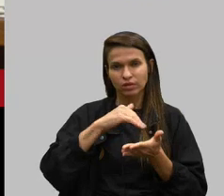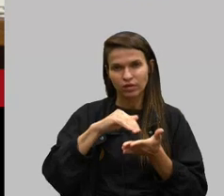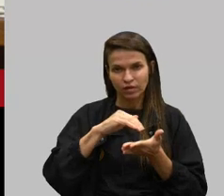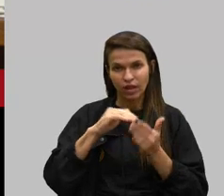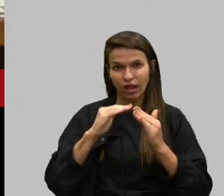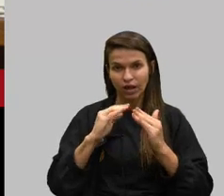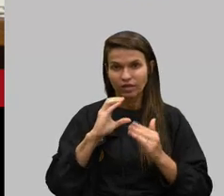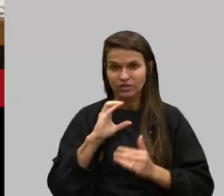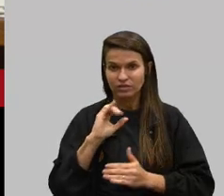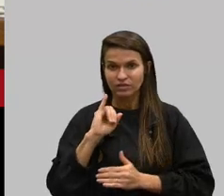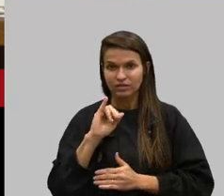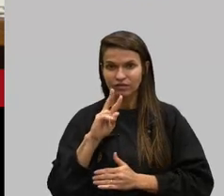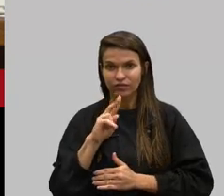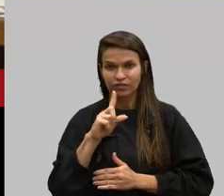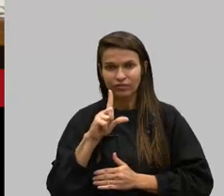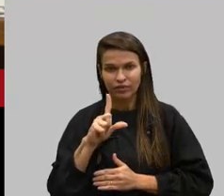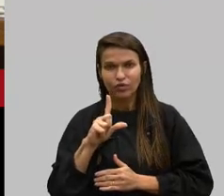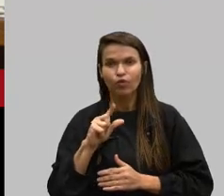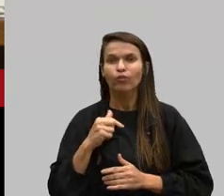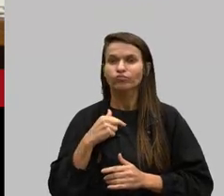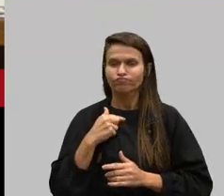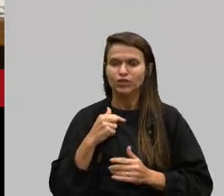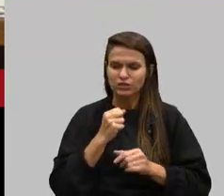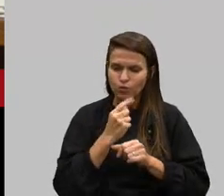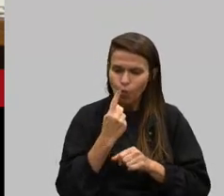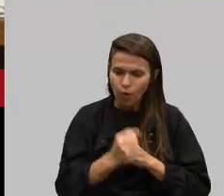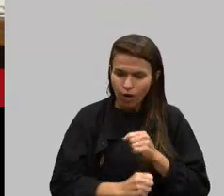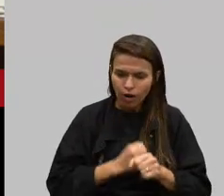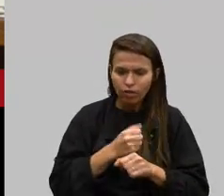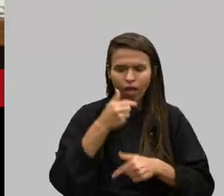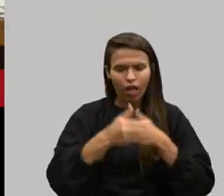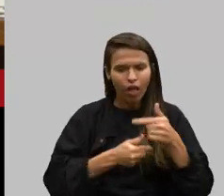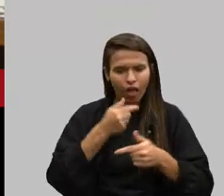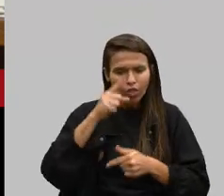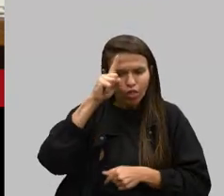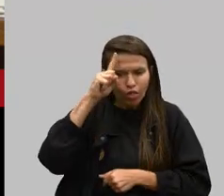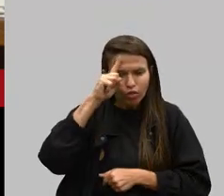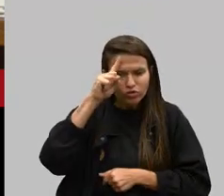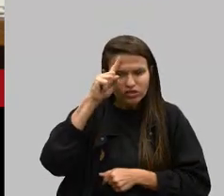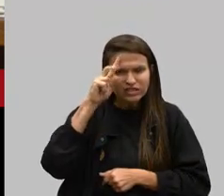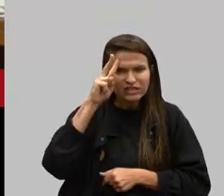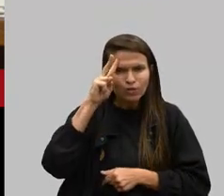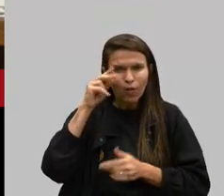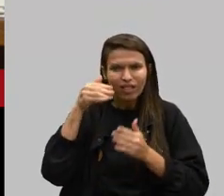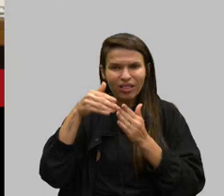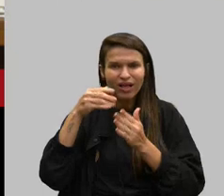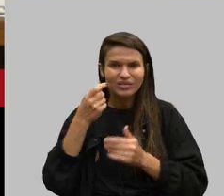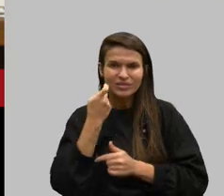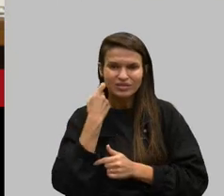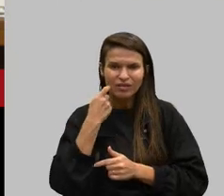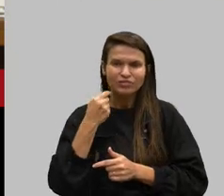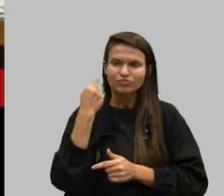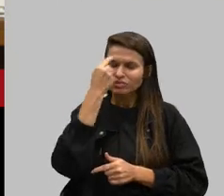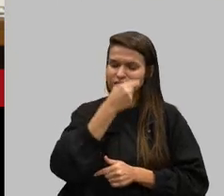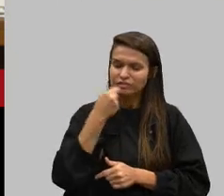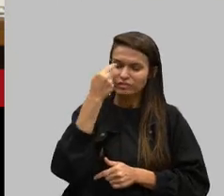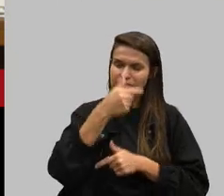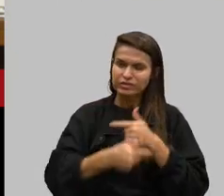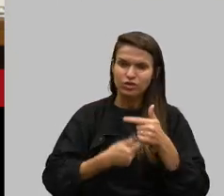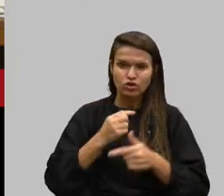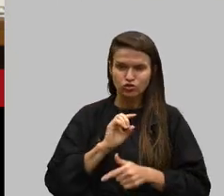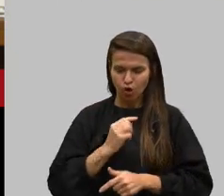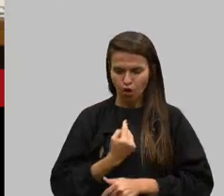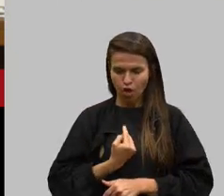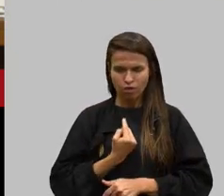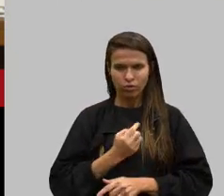ano nós trabalhamos de segunda a segunda todos os dias incansavelmente muitas horas por dia não só eu mas